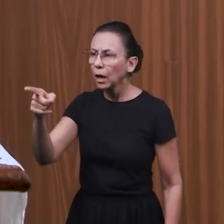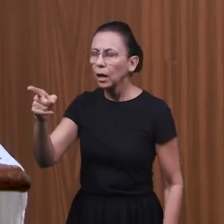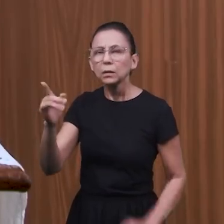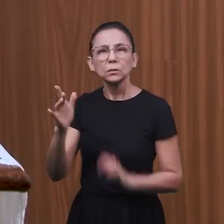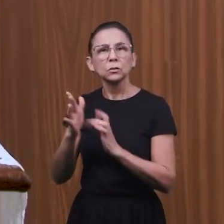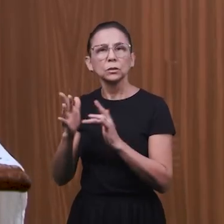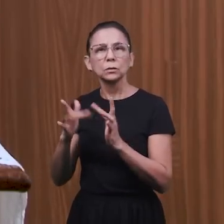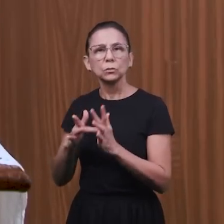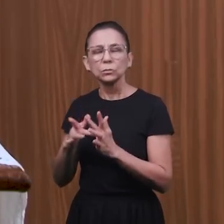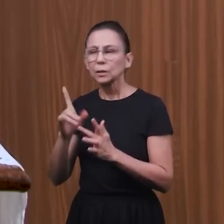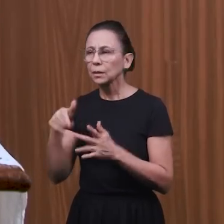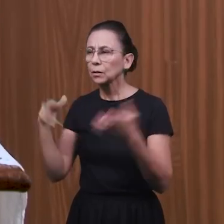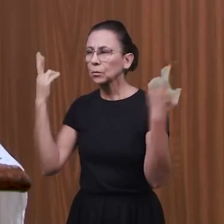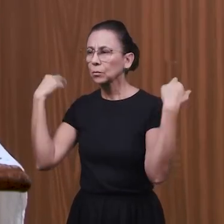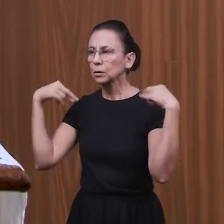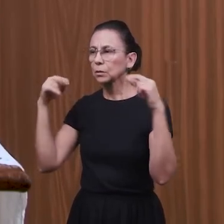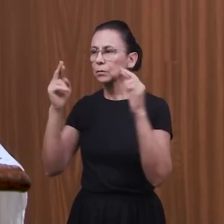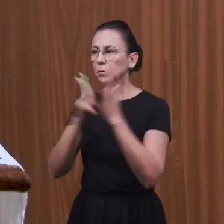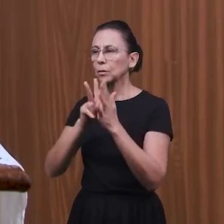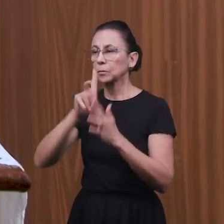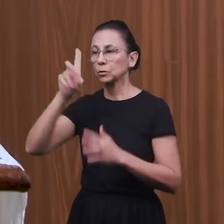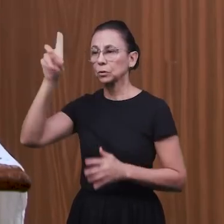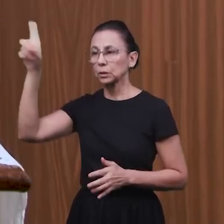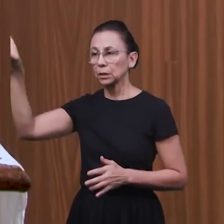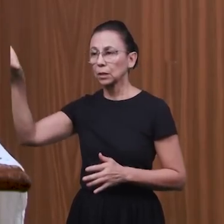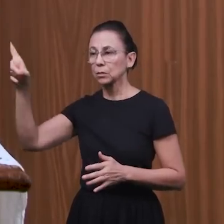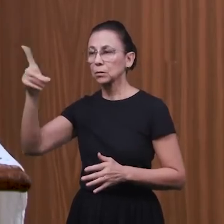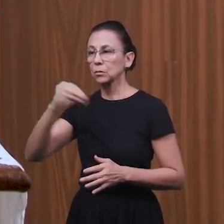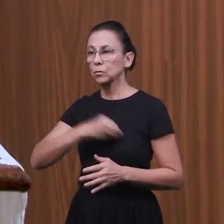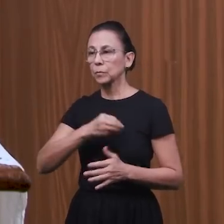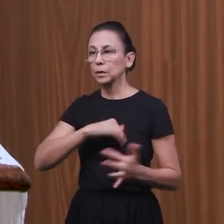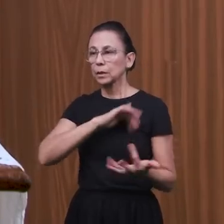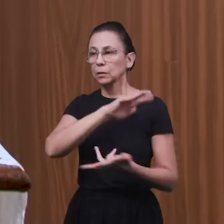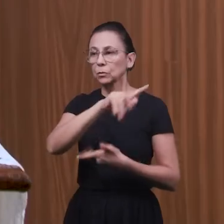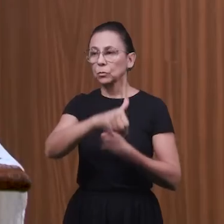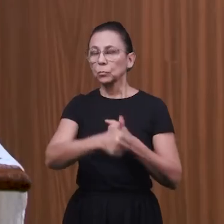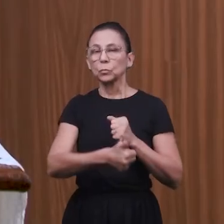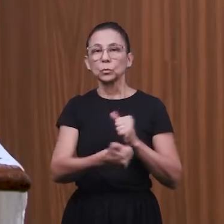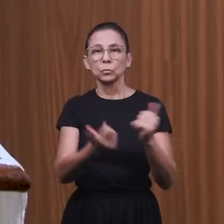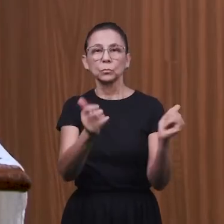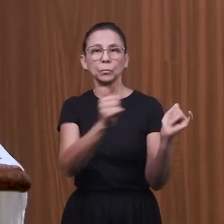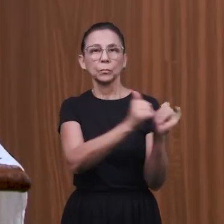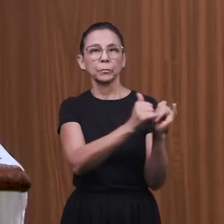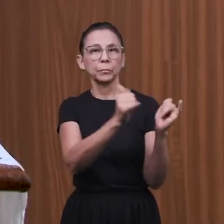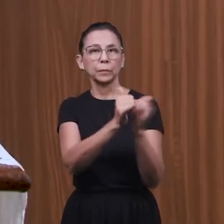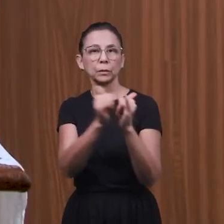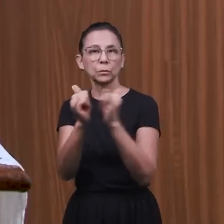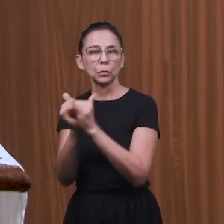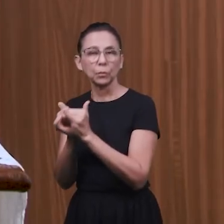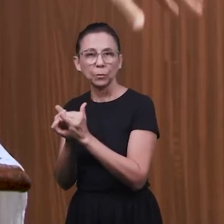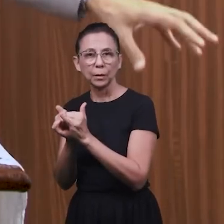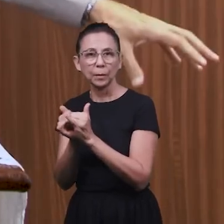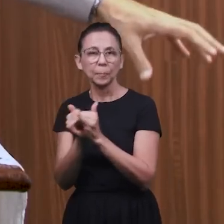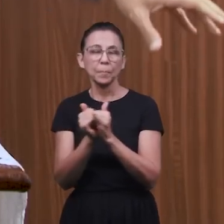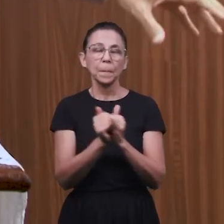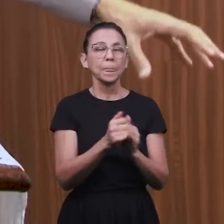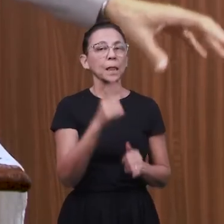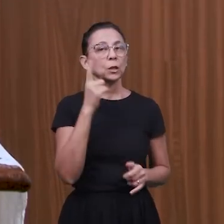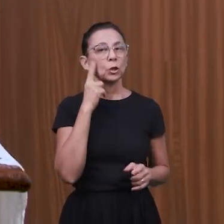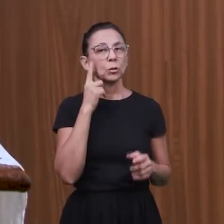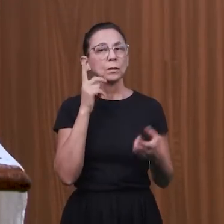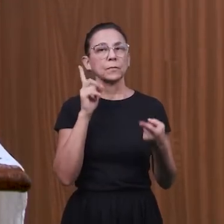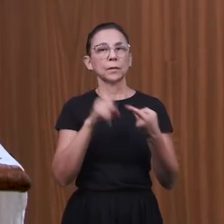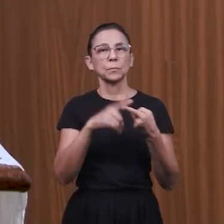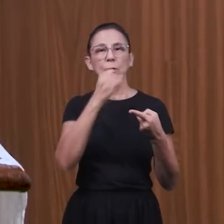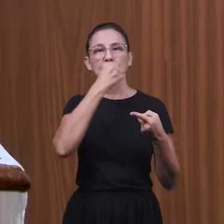tira o pecado do mundo. Louvado seja o nome do Senhor. Ali estava, na figura de Isaque, na figura do